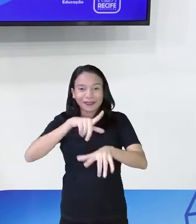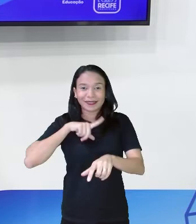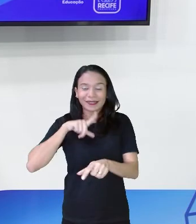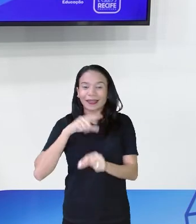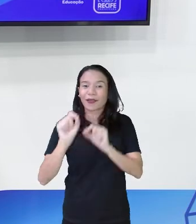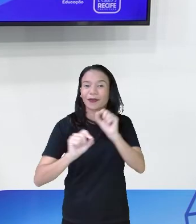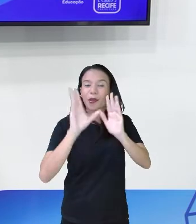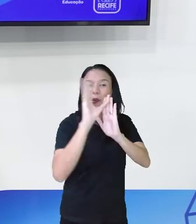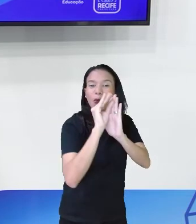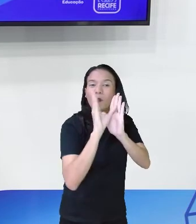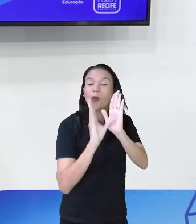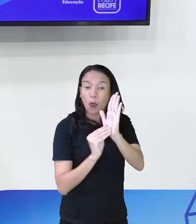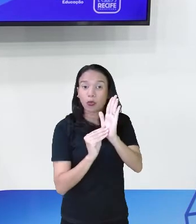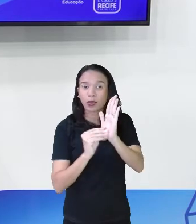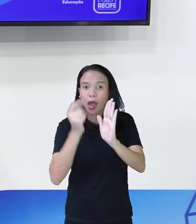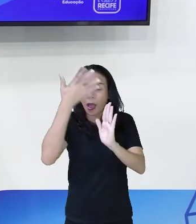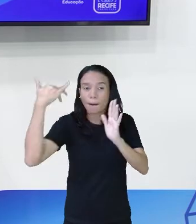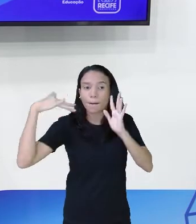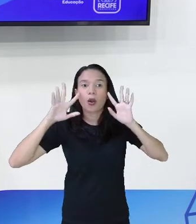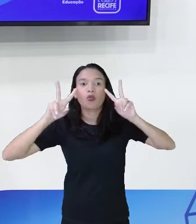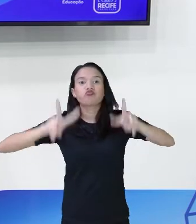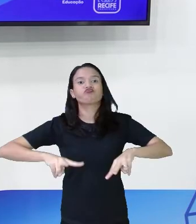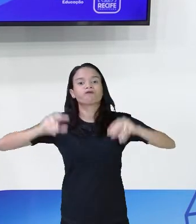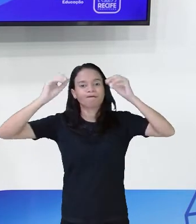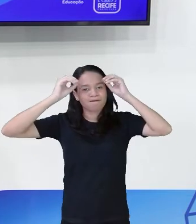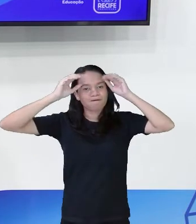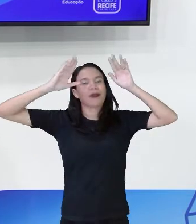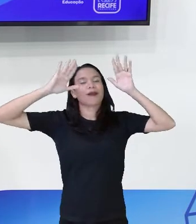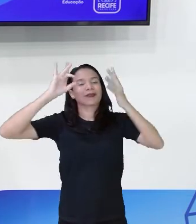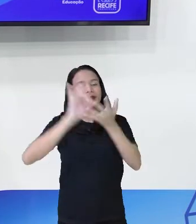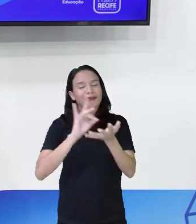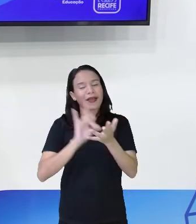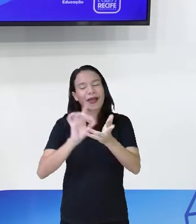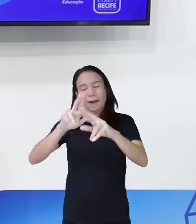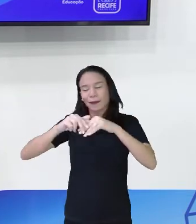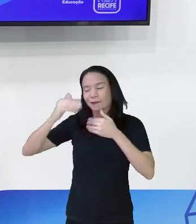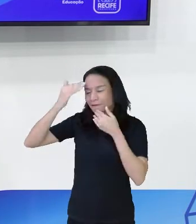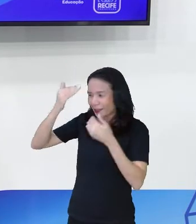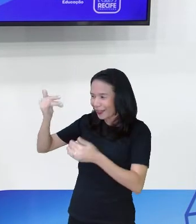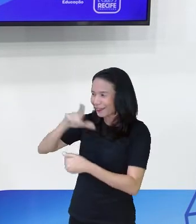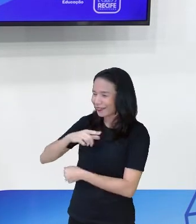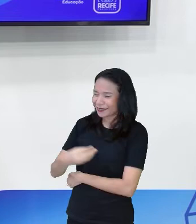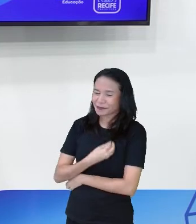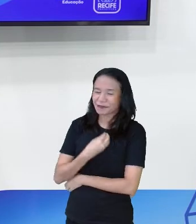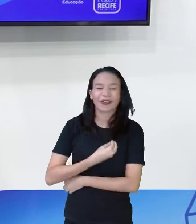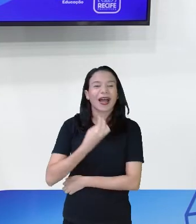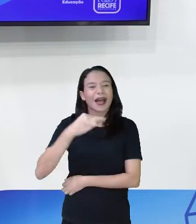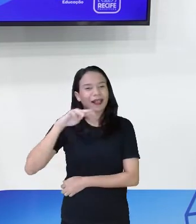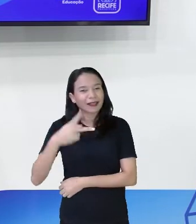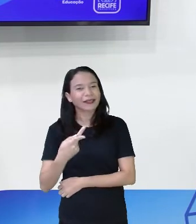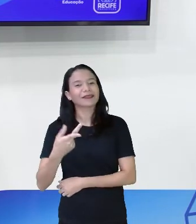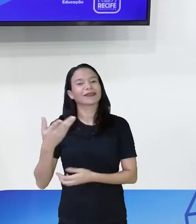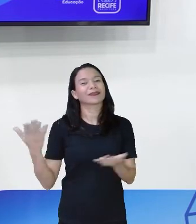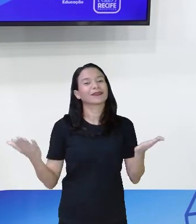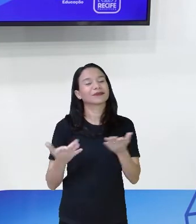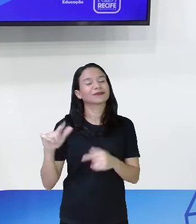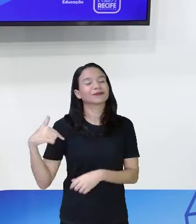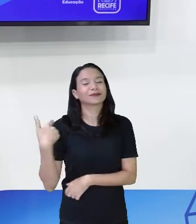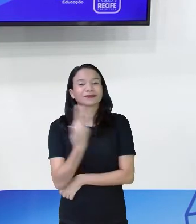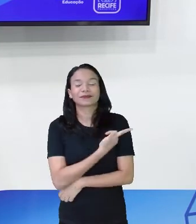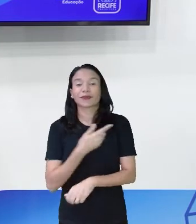esse conteúdo atinja um número maior ainda de estudantes. Então, muito obrigado, Maria Helena. Vamos passar os próximos